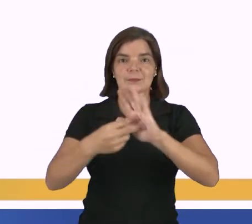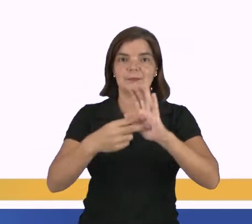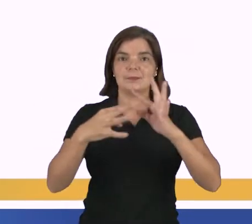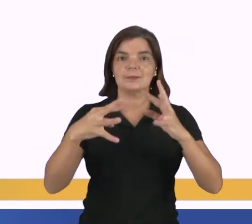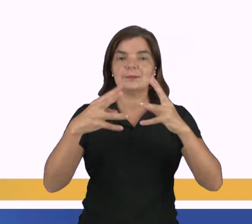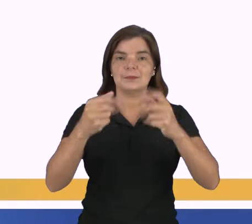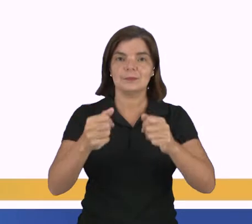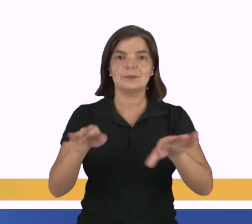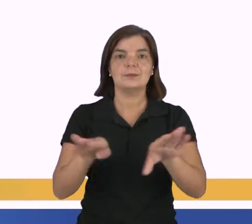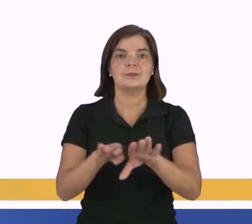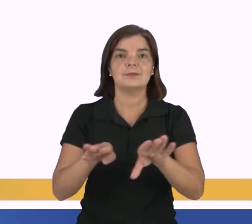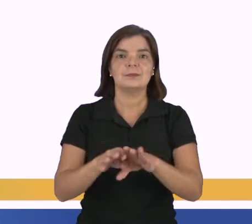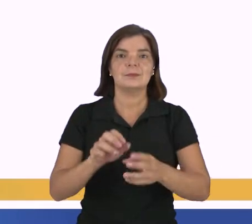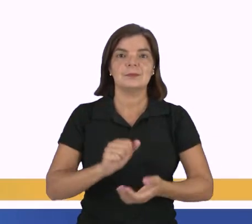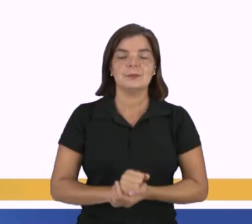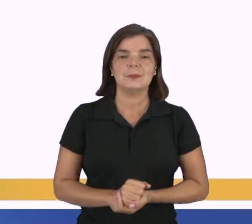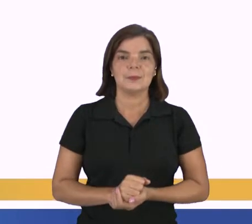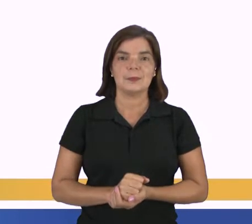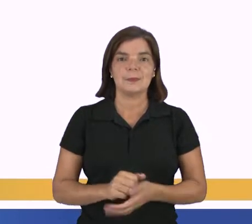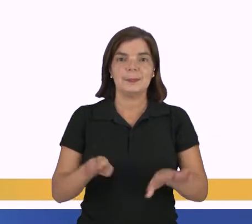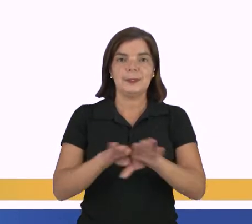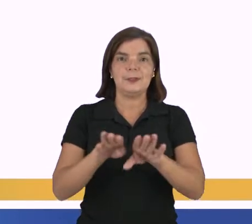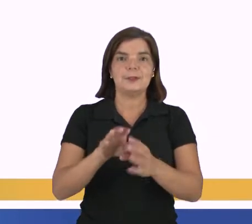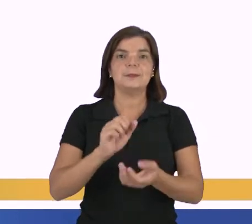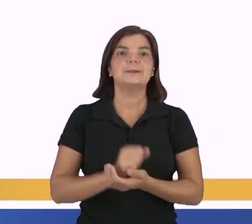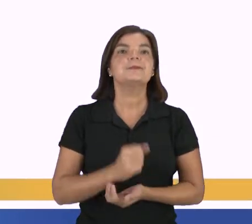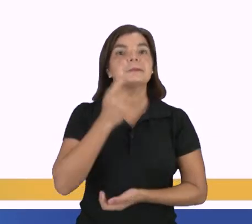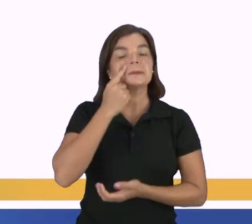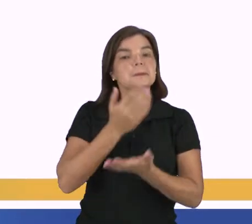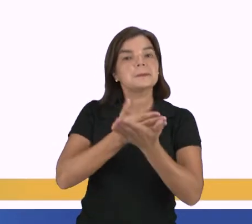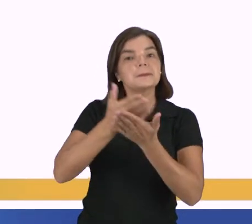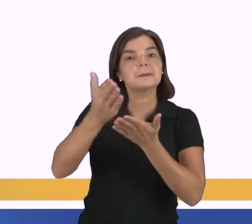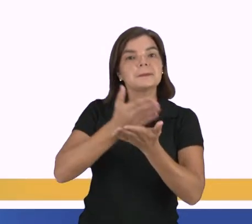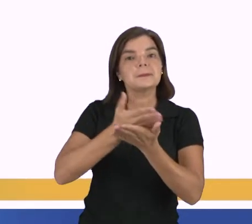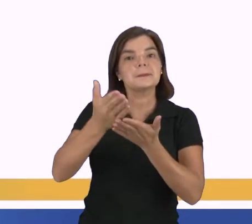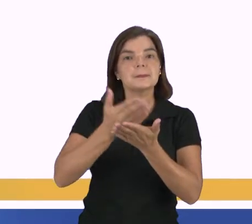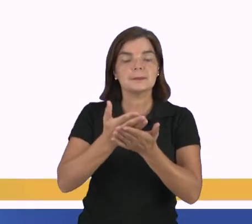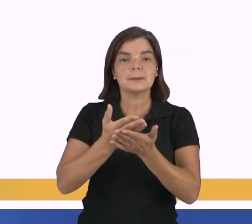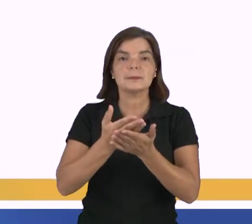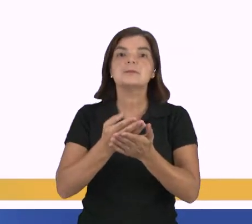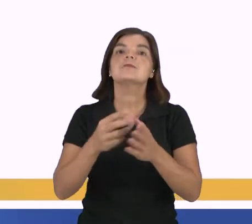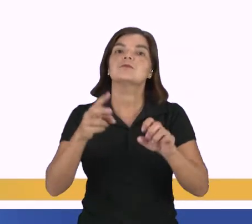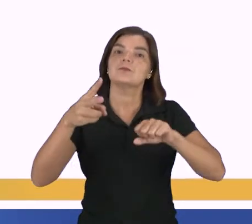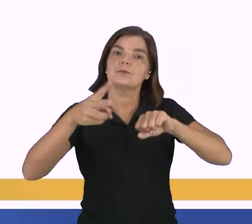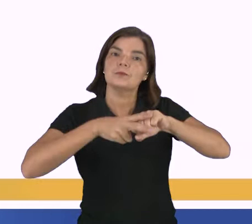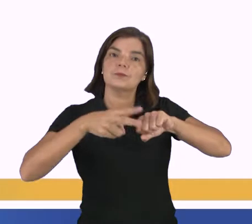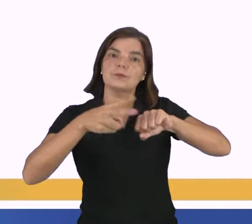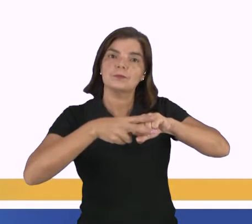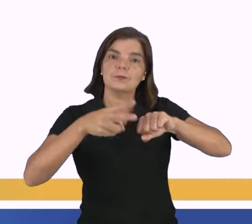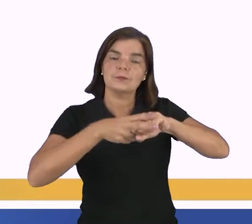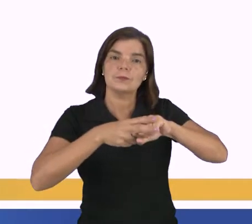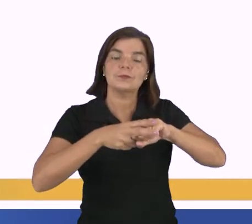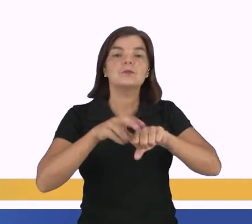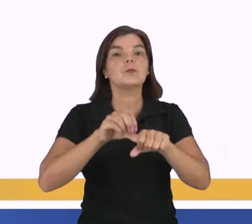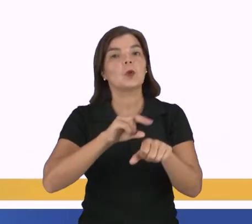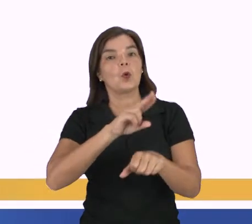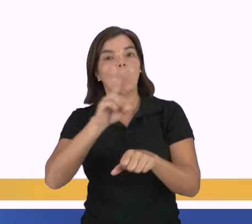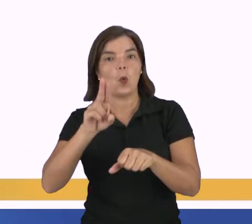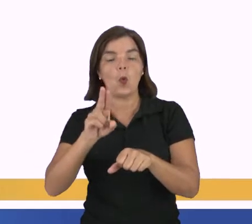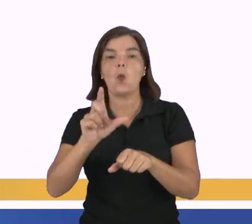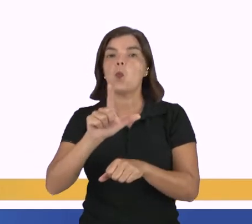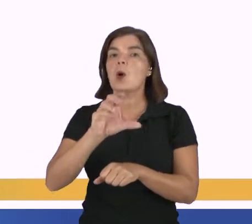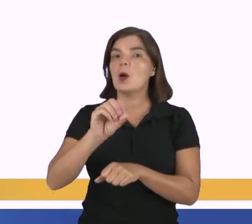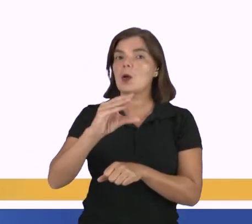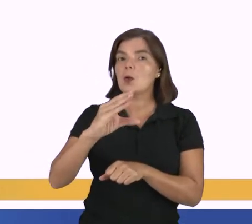completo, tá? A oração já é um enunciado que contém um verbo ou uma locução verbal que pode